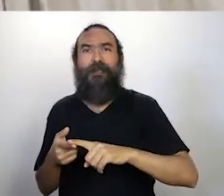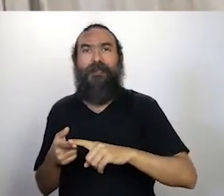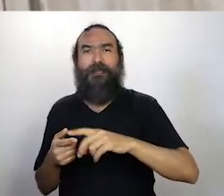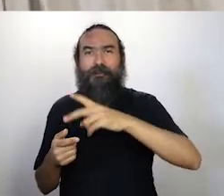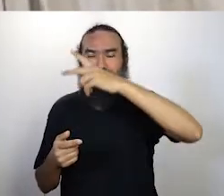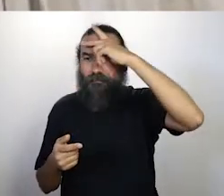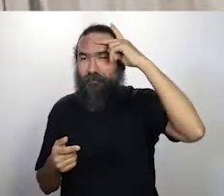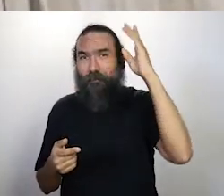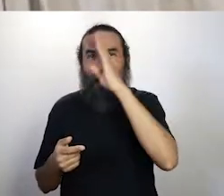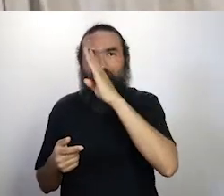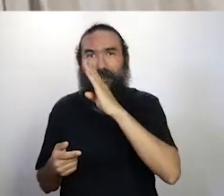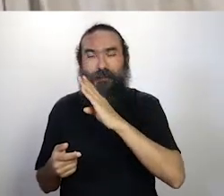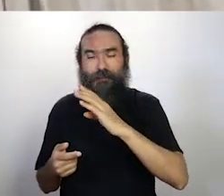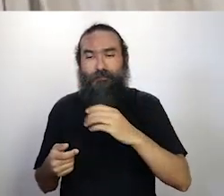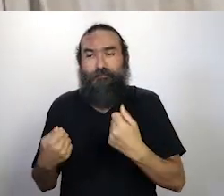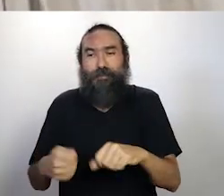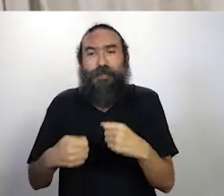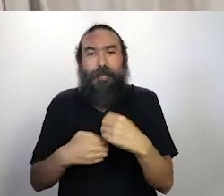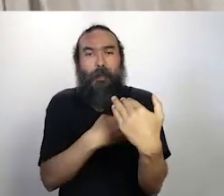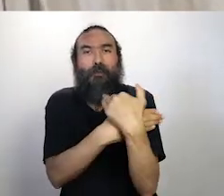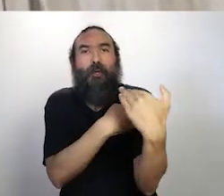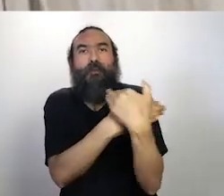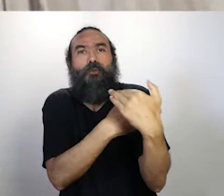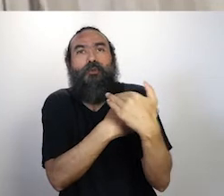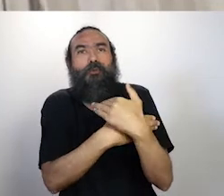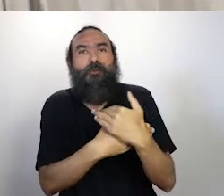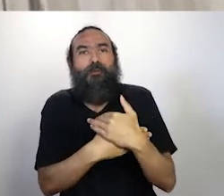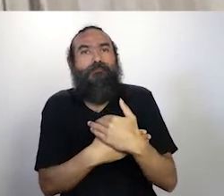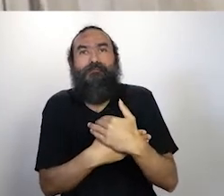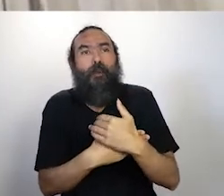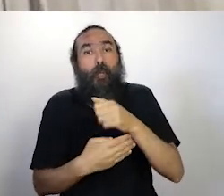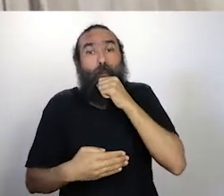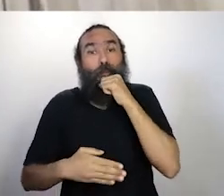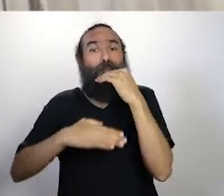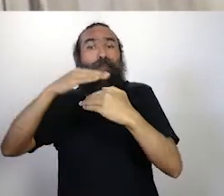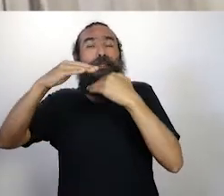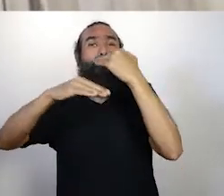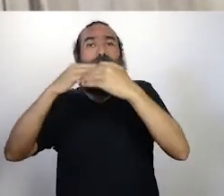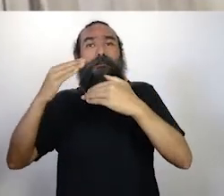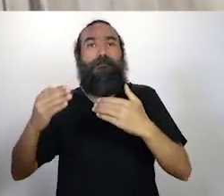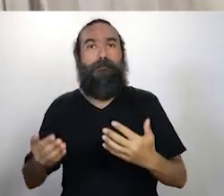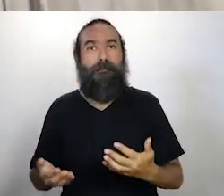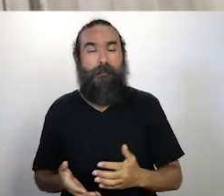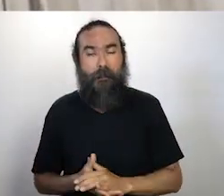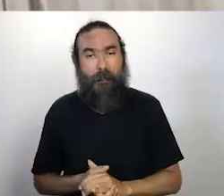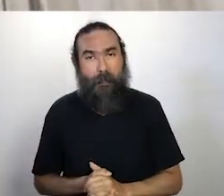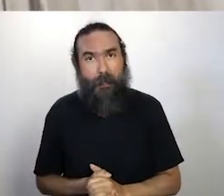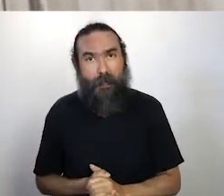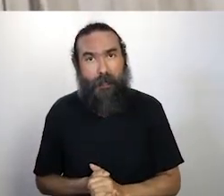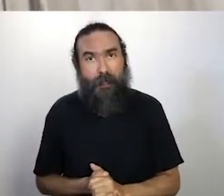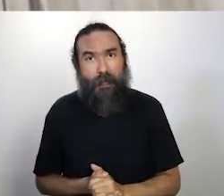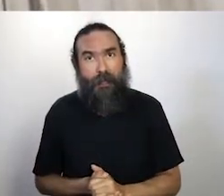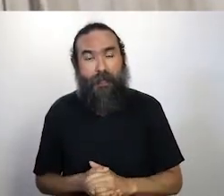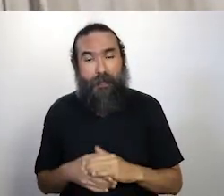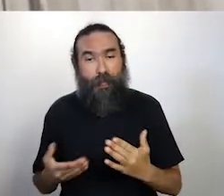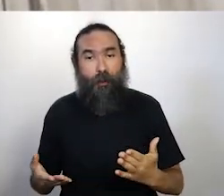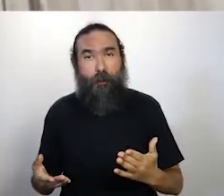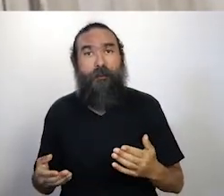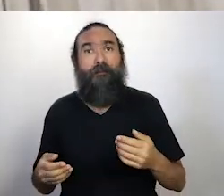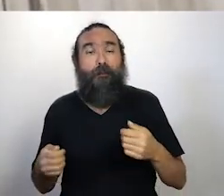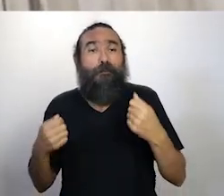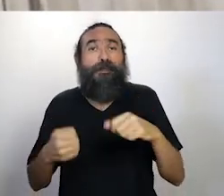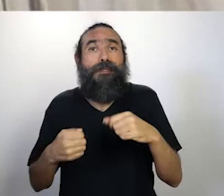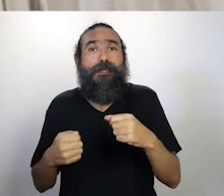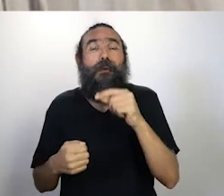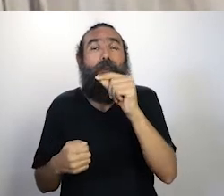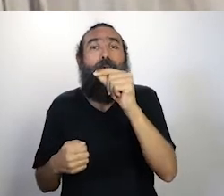público de saúde, que não tem sido implementado da melhor maneira possível, ou que vai depender de um sistema previdenciário que já